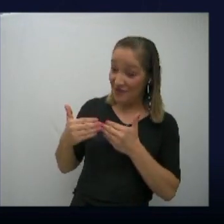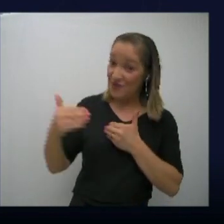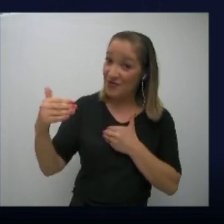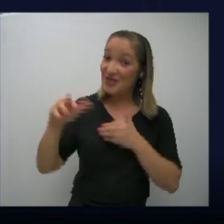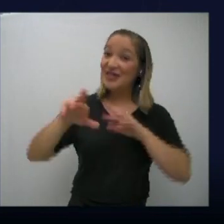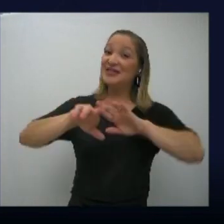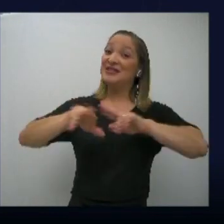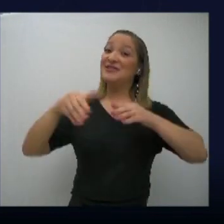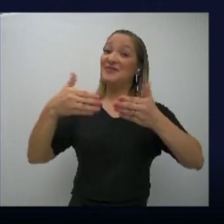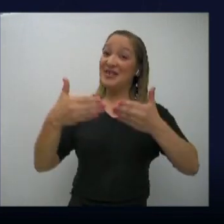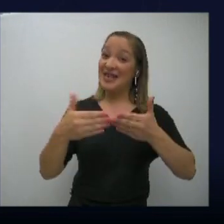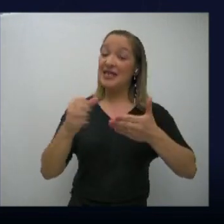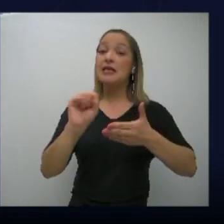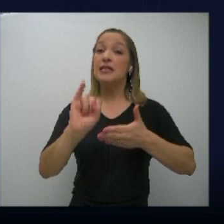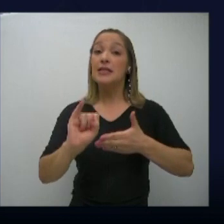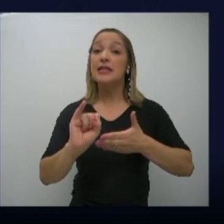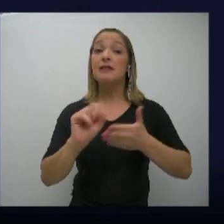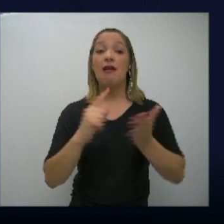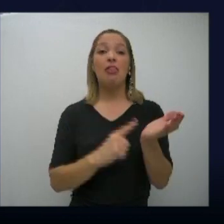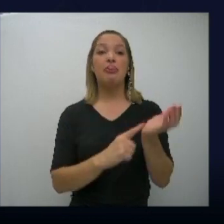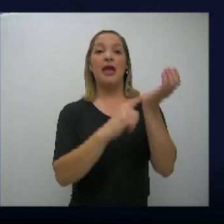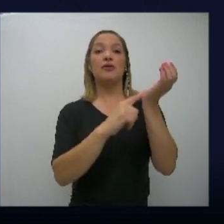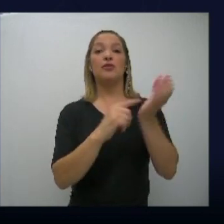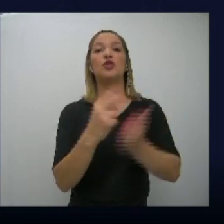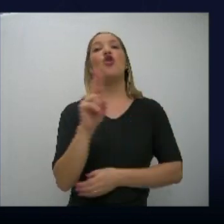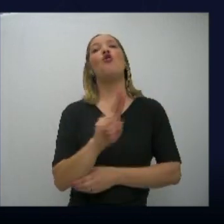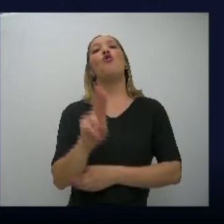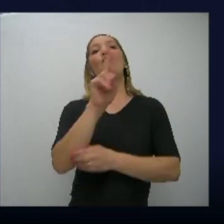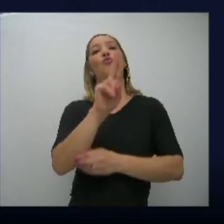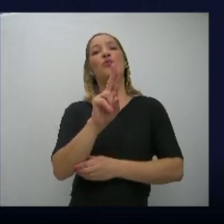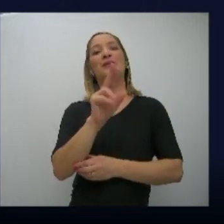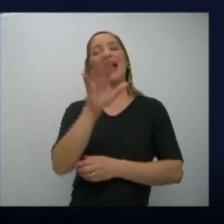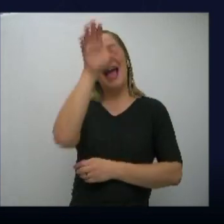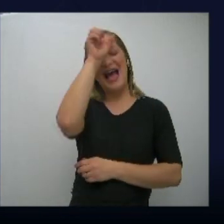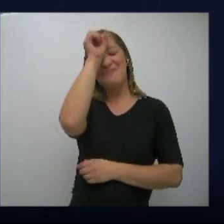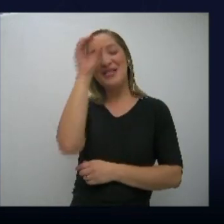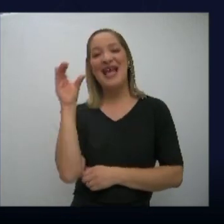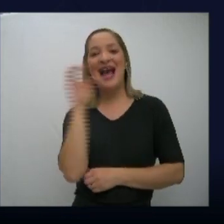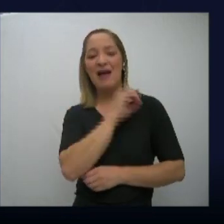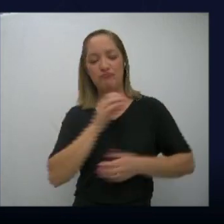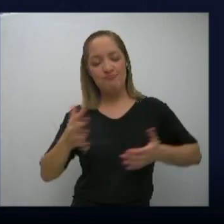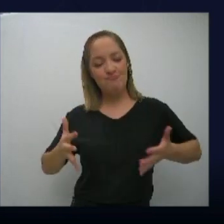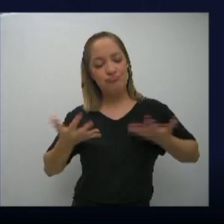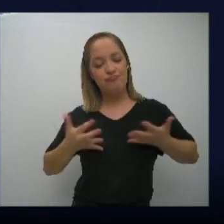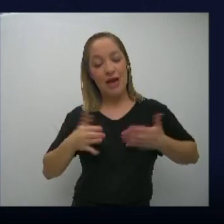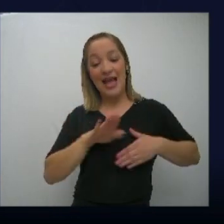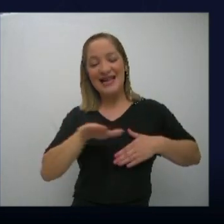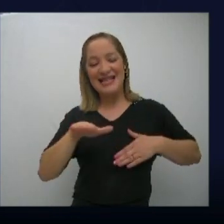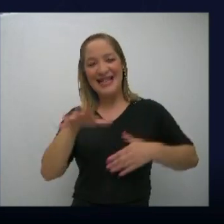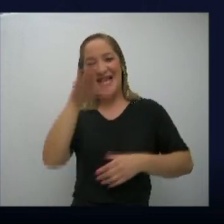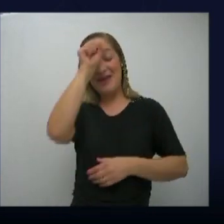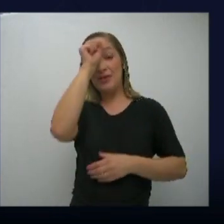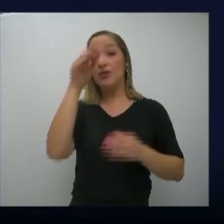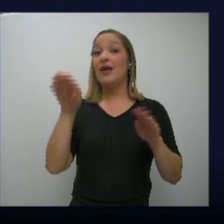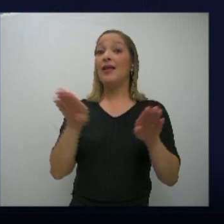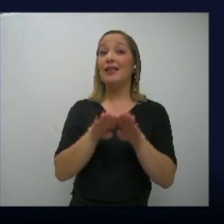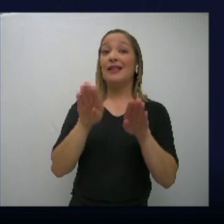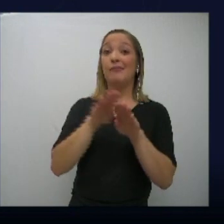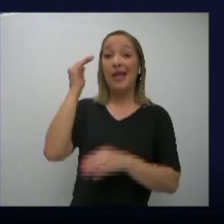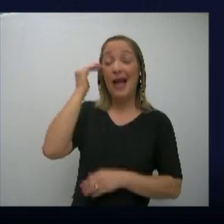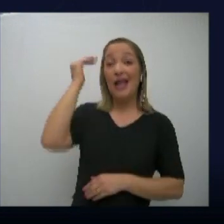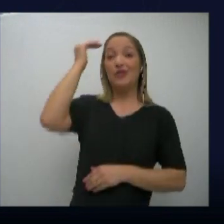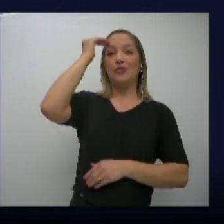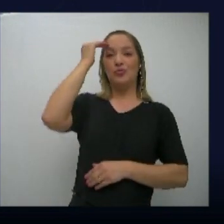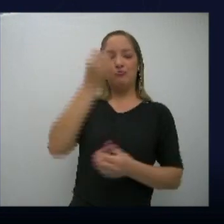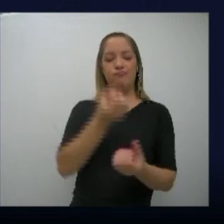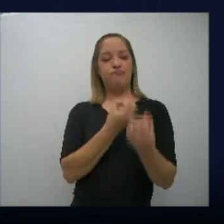a gente realmente não tecnologia para aprender mais rápido para aprender melhor para se motivar melhor as ciências aprender ou os adultos que vai começar a ser educar a